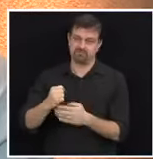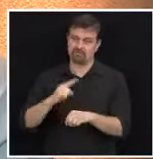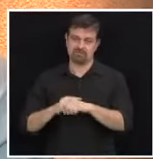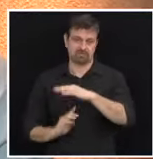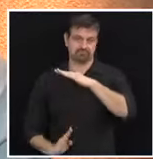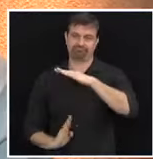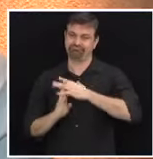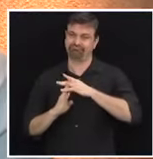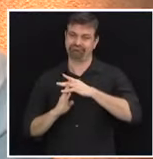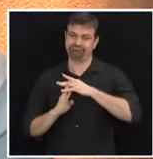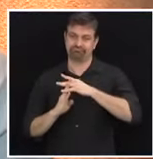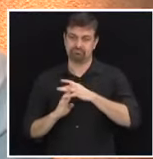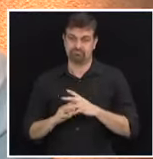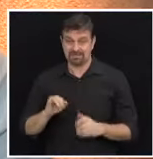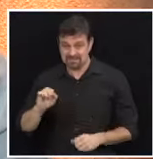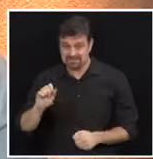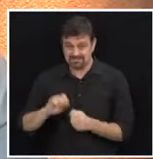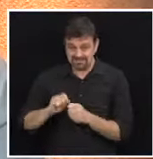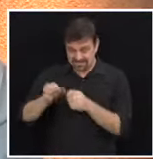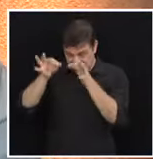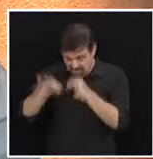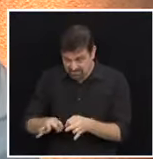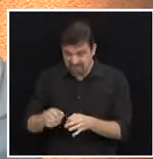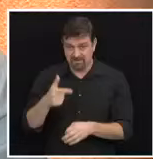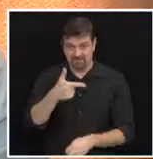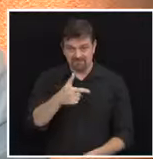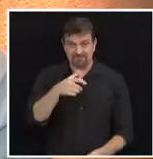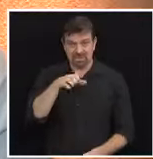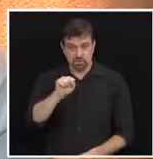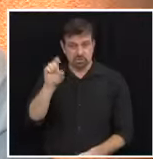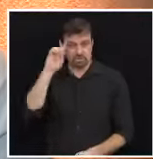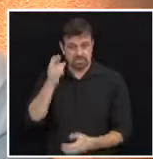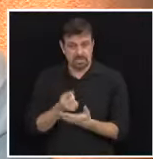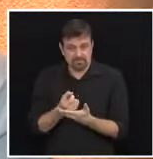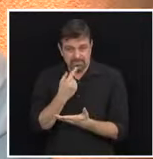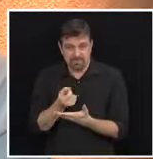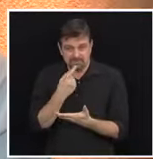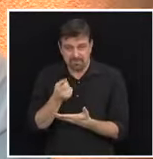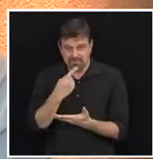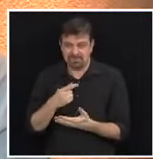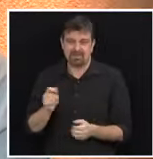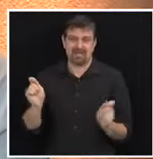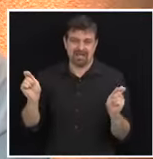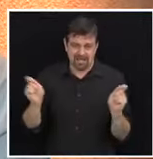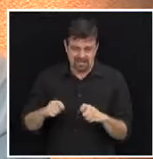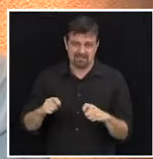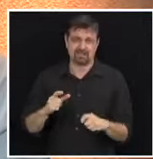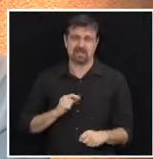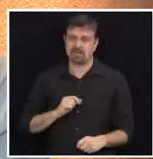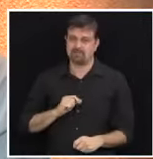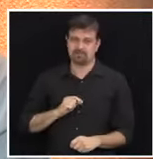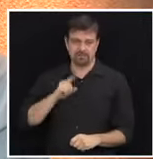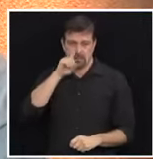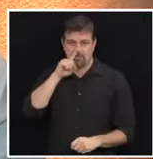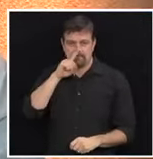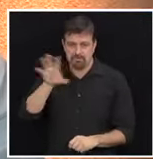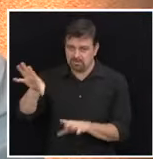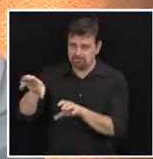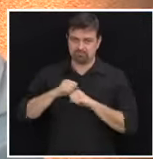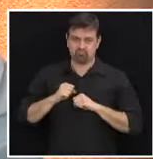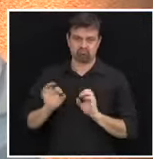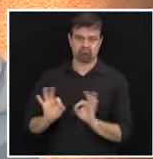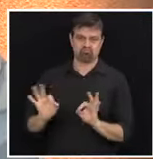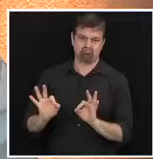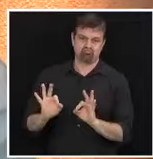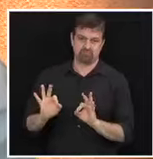você faz direitinho e toma o medicamento por 28 dias, é mais de 90% a redução do risco de se infectar.